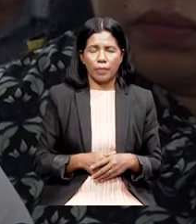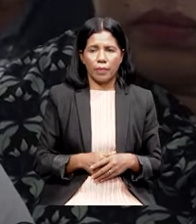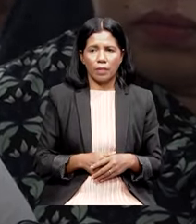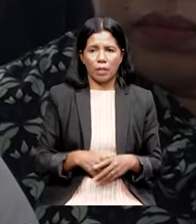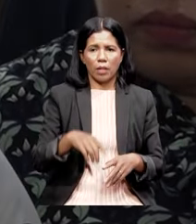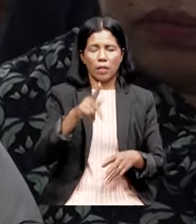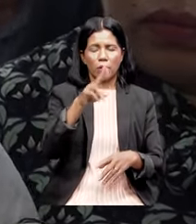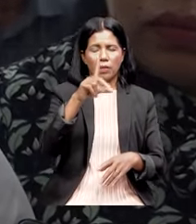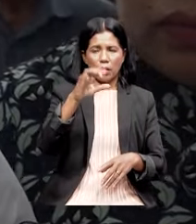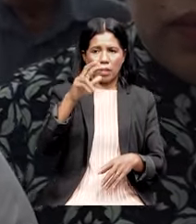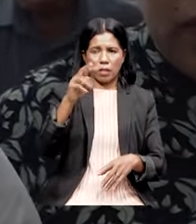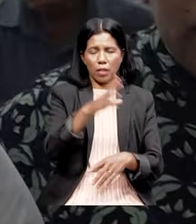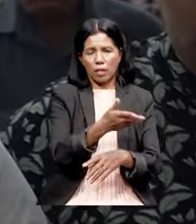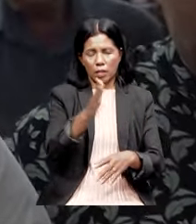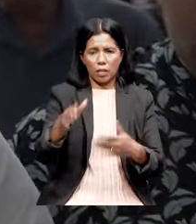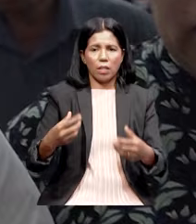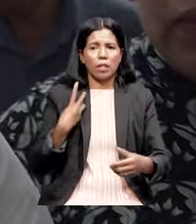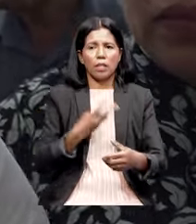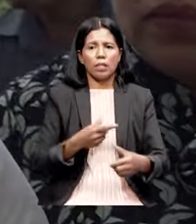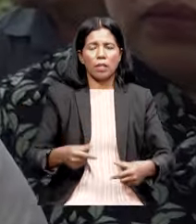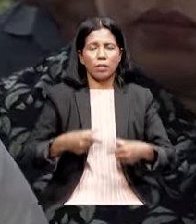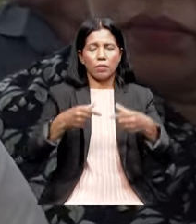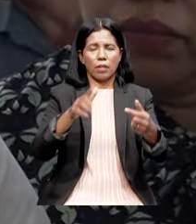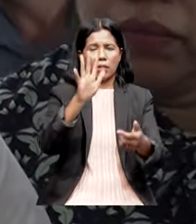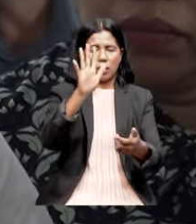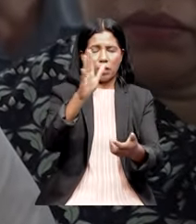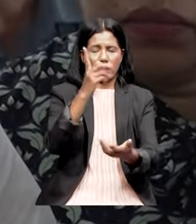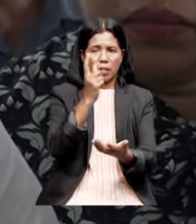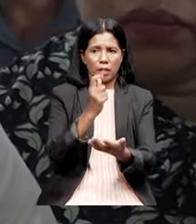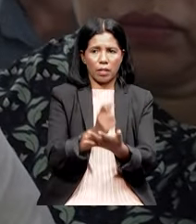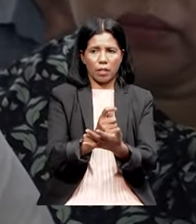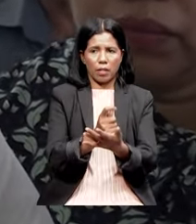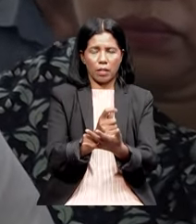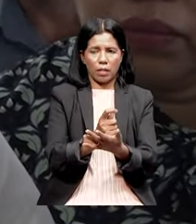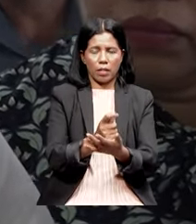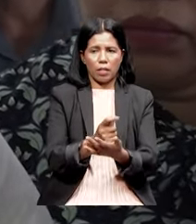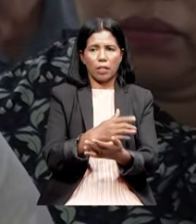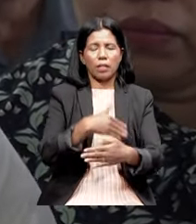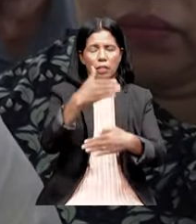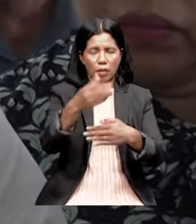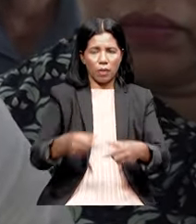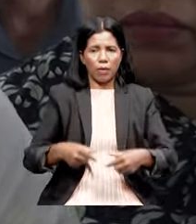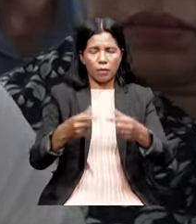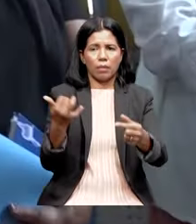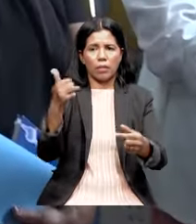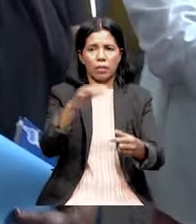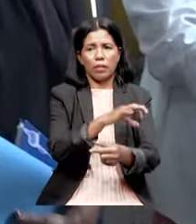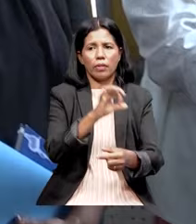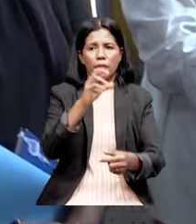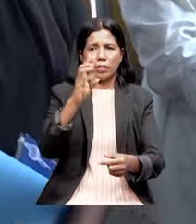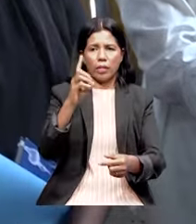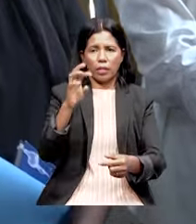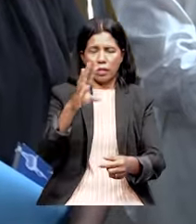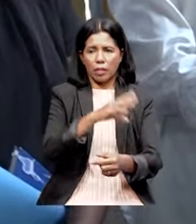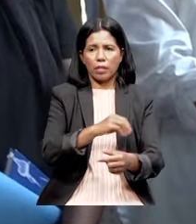kulina unipessoal ita fo 5.000 e notificação se tuir mais se fo basira. Frederico Pereira Mos